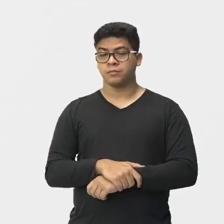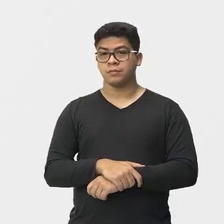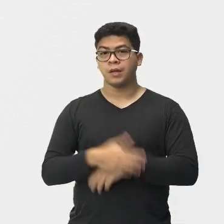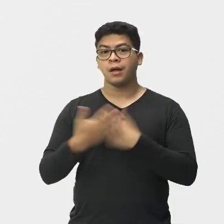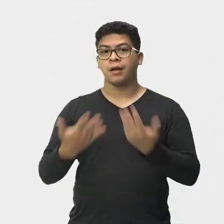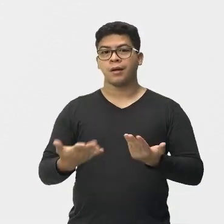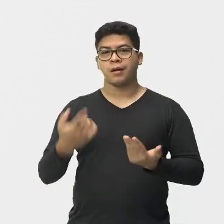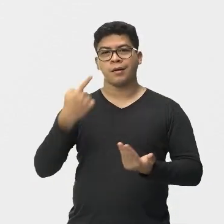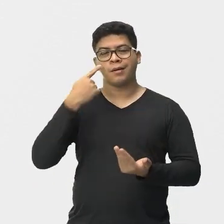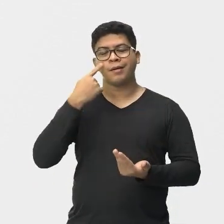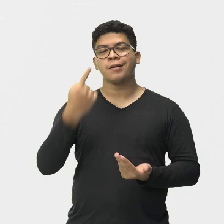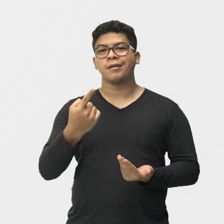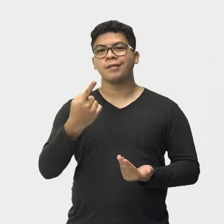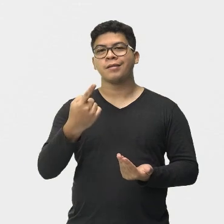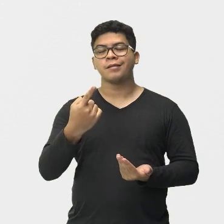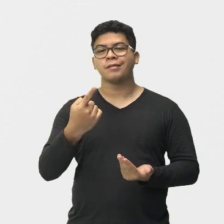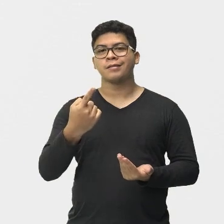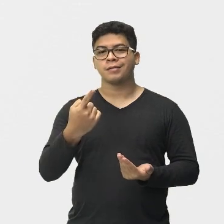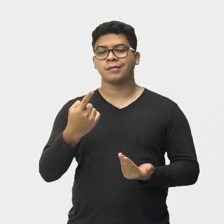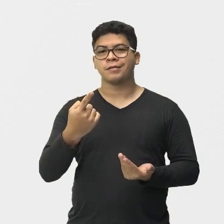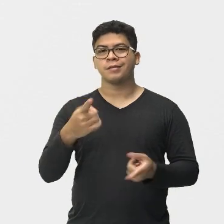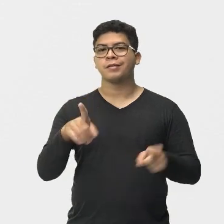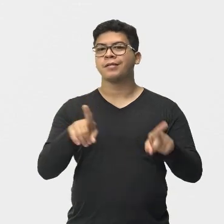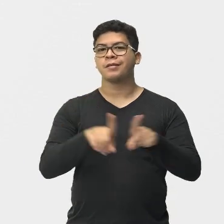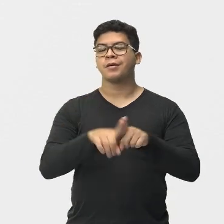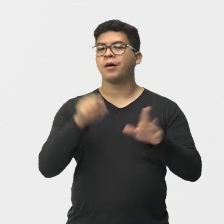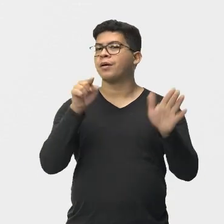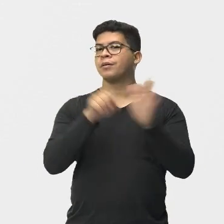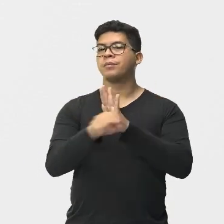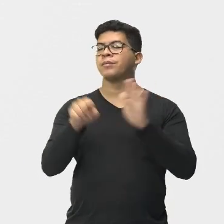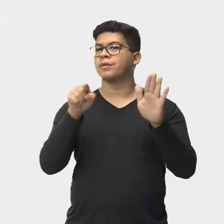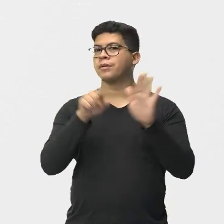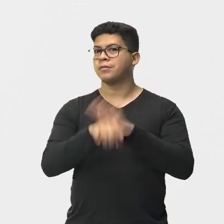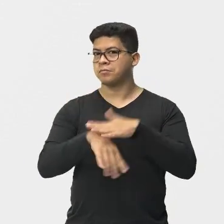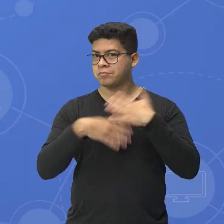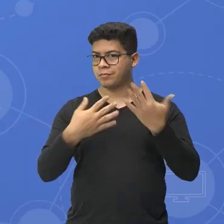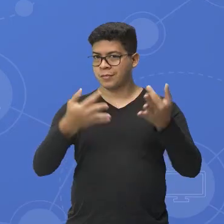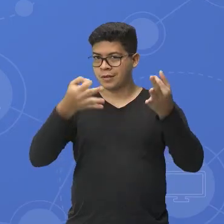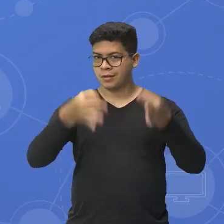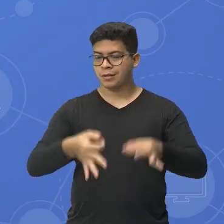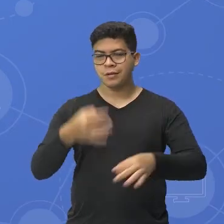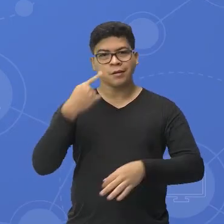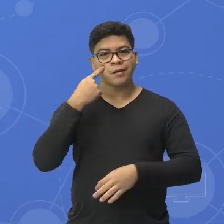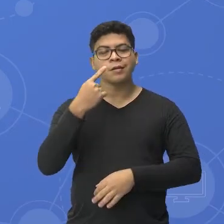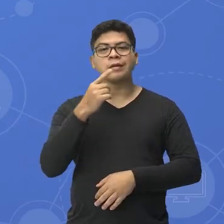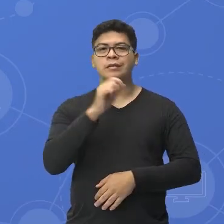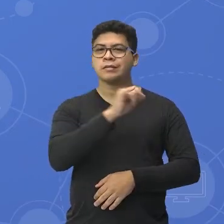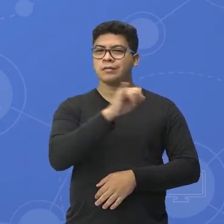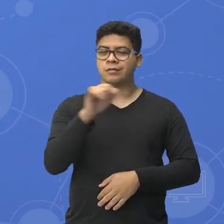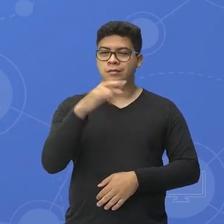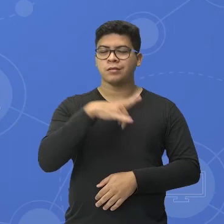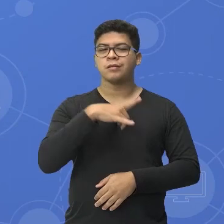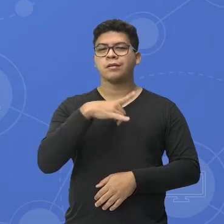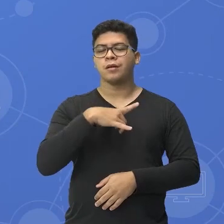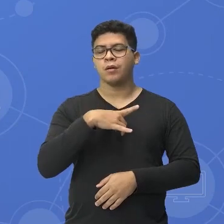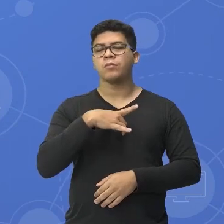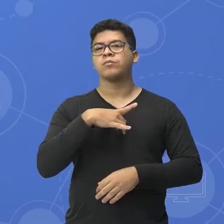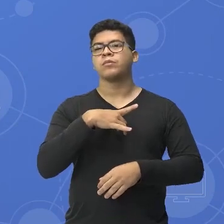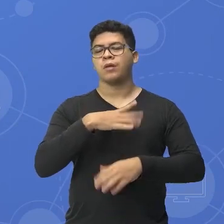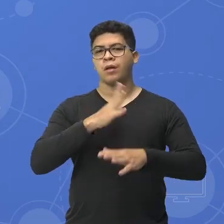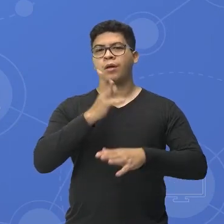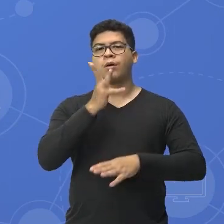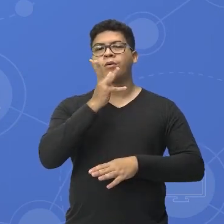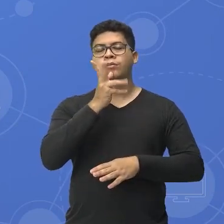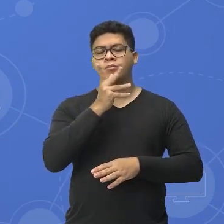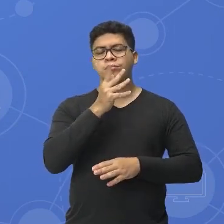Bem, essas foram as nossas questões, tá certo? Quando vocês tiverem aí um tempo, façam com mais calma